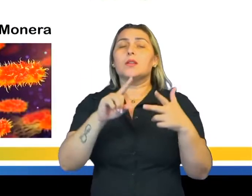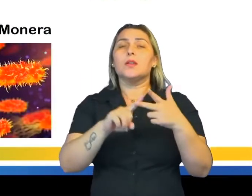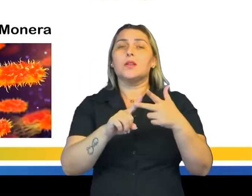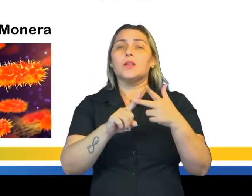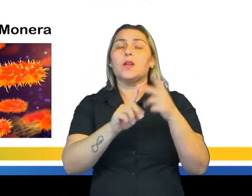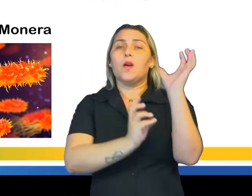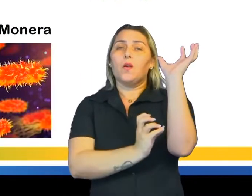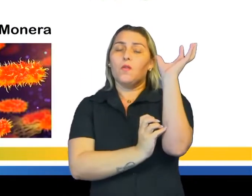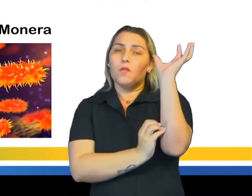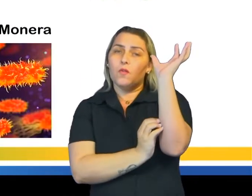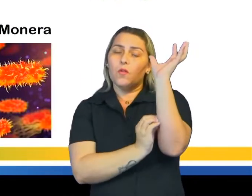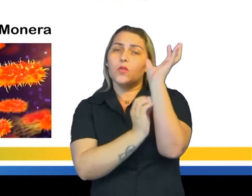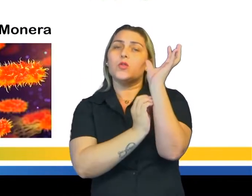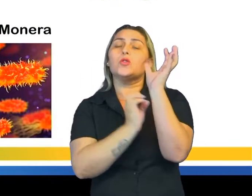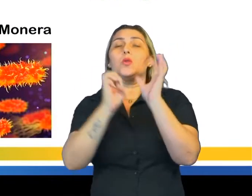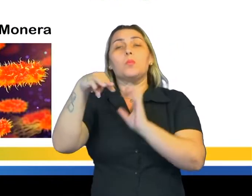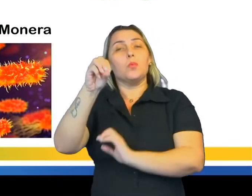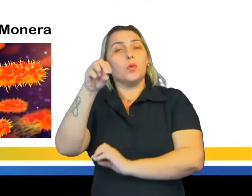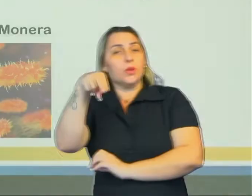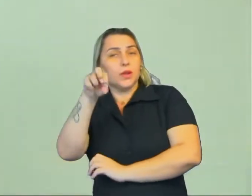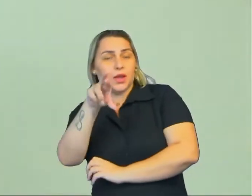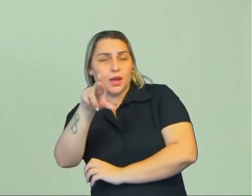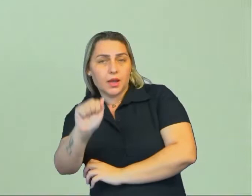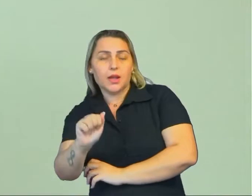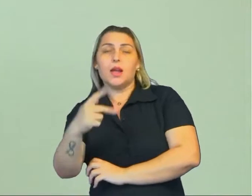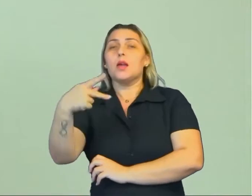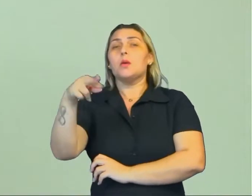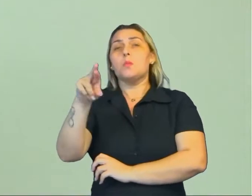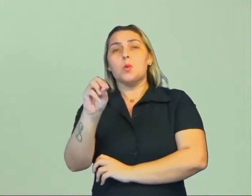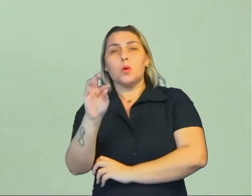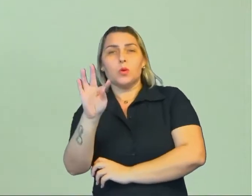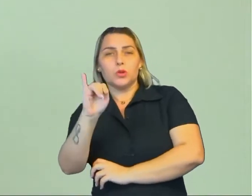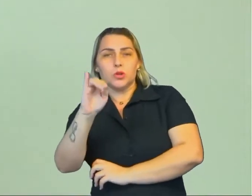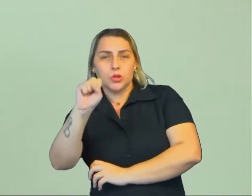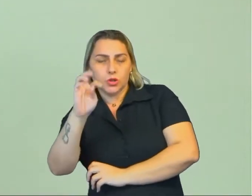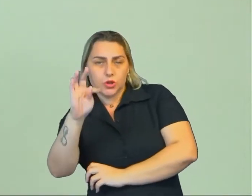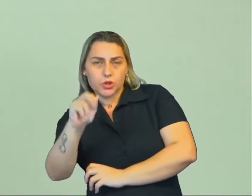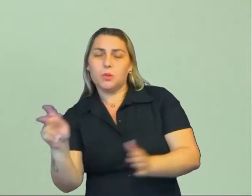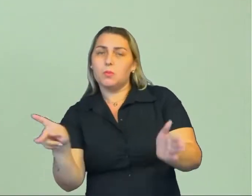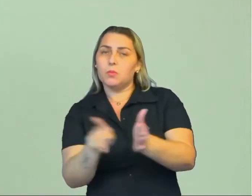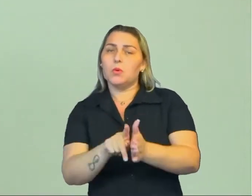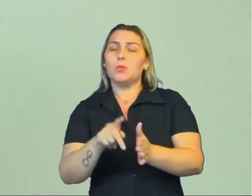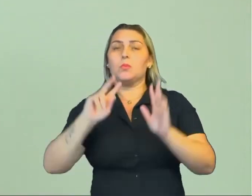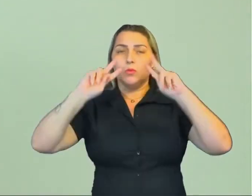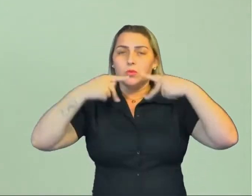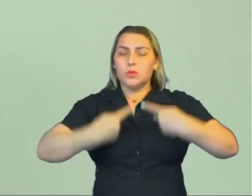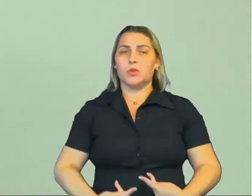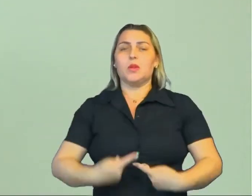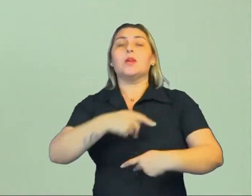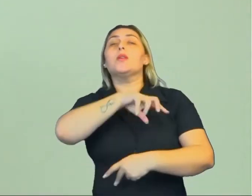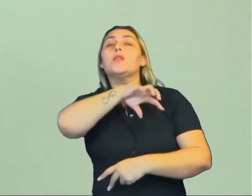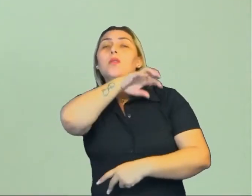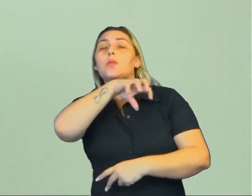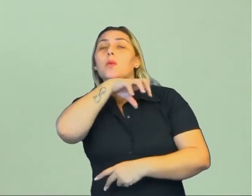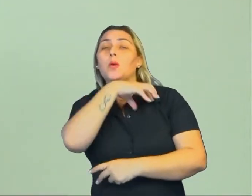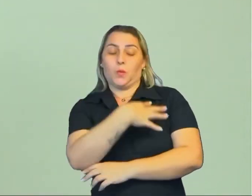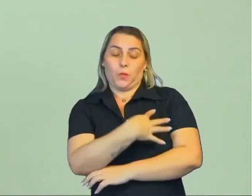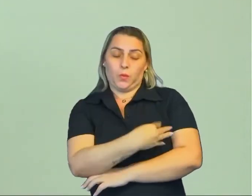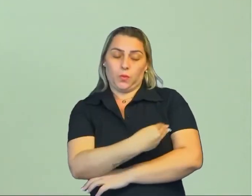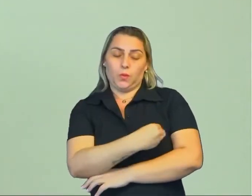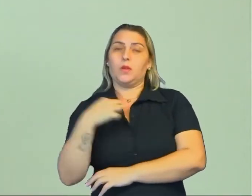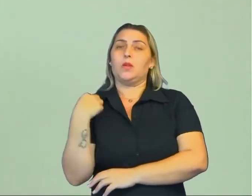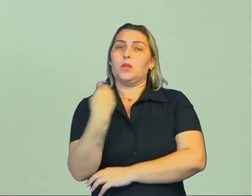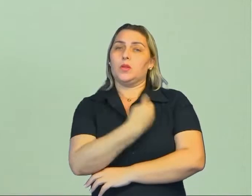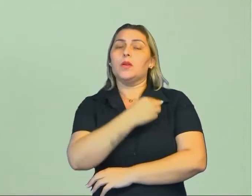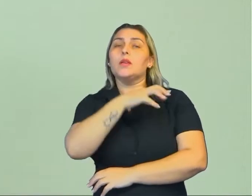fungo, monera e protista. Então, o que se enquadra no nosso são os animais. Nós somos mamíferos e nós